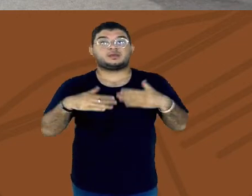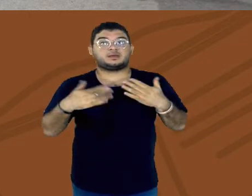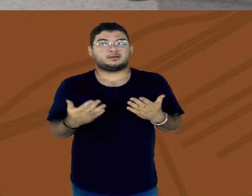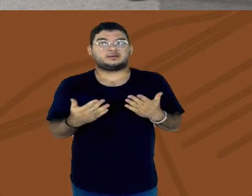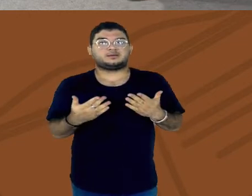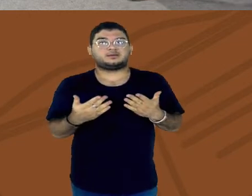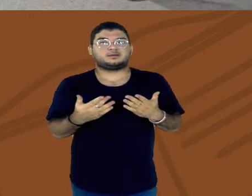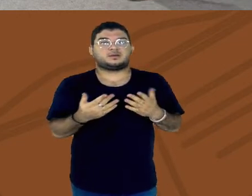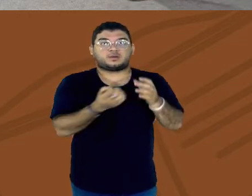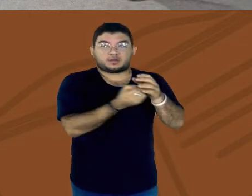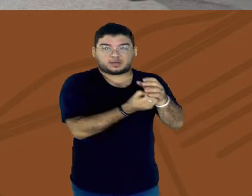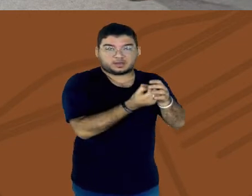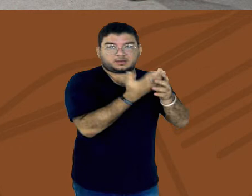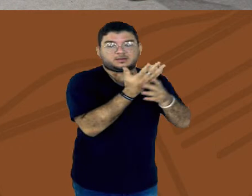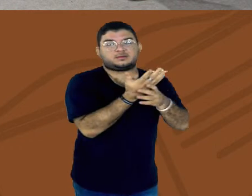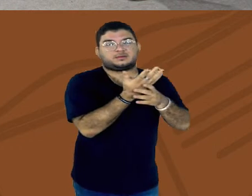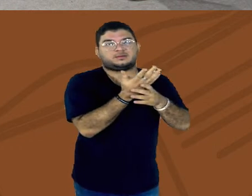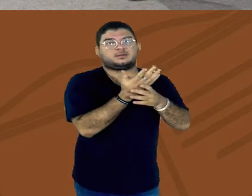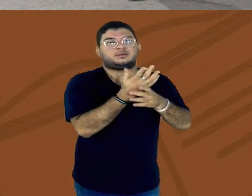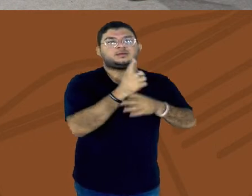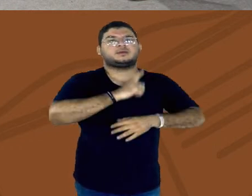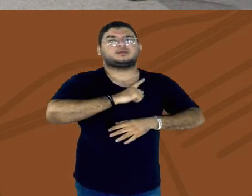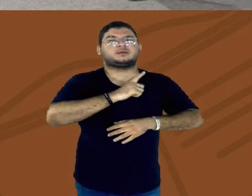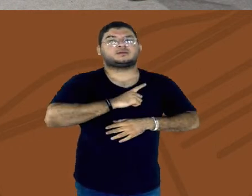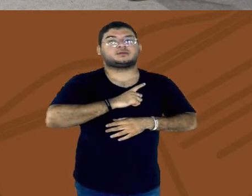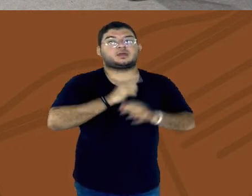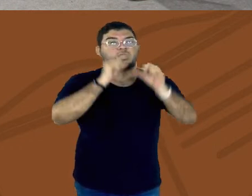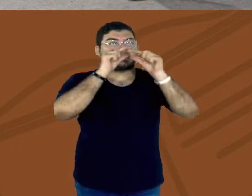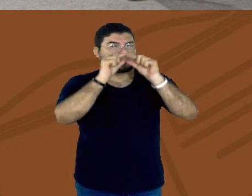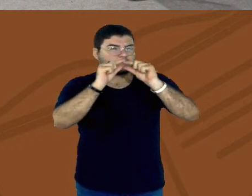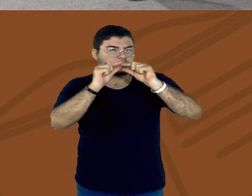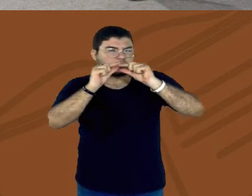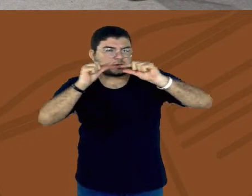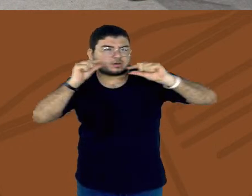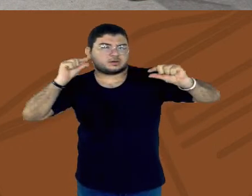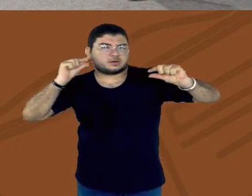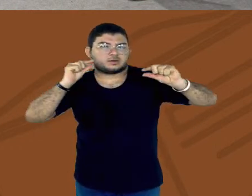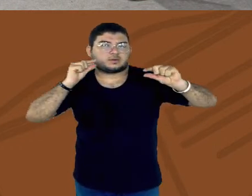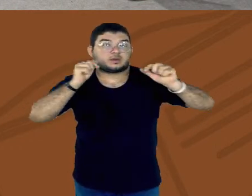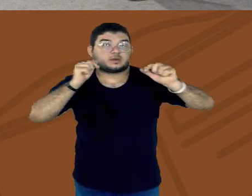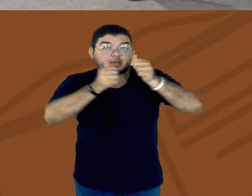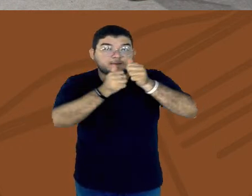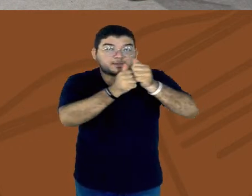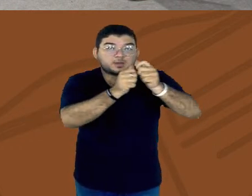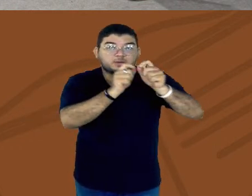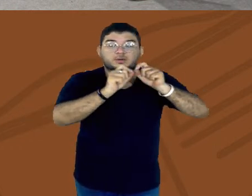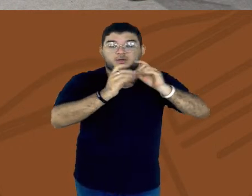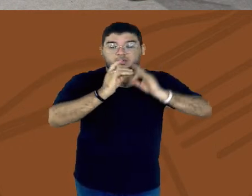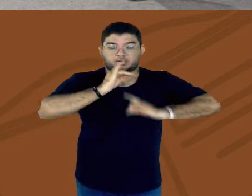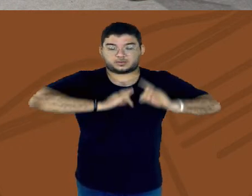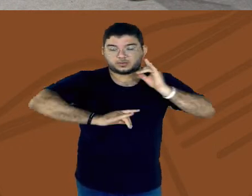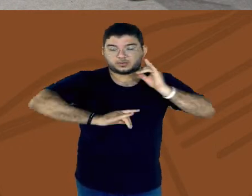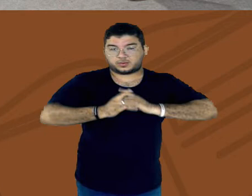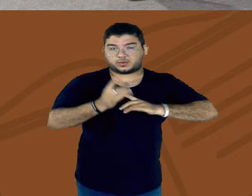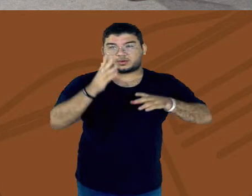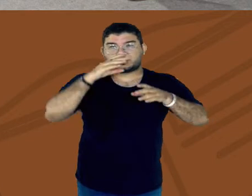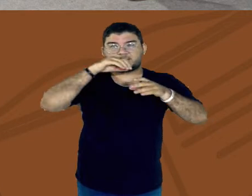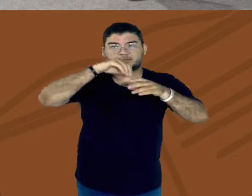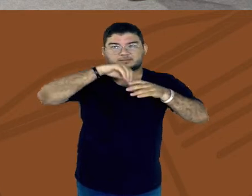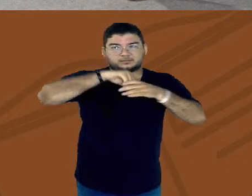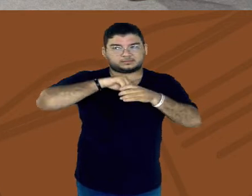glândulas exócrinas, elas apresentam ductos, são canais que conduzem os hormônios para dentro do